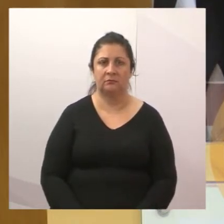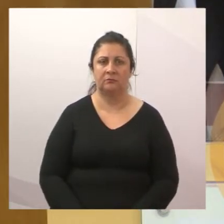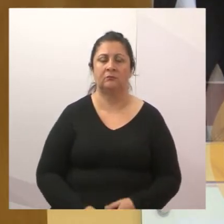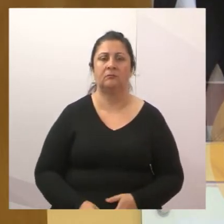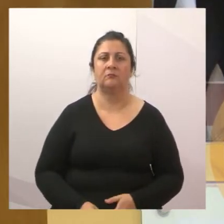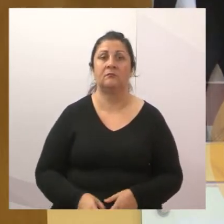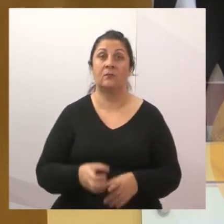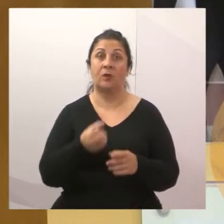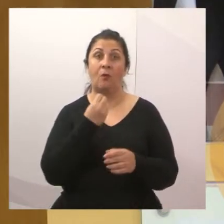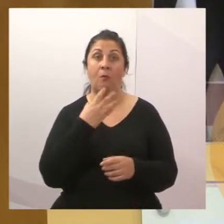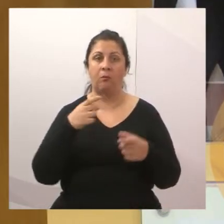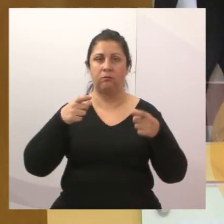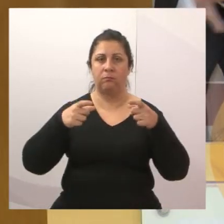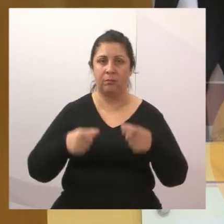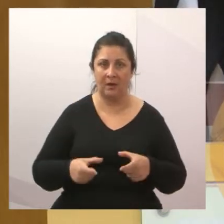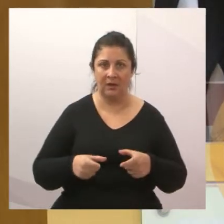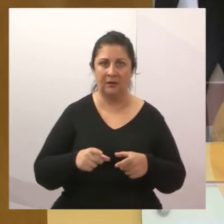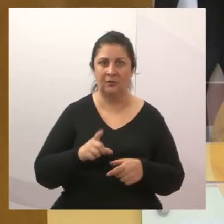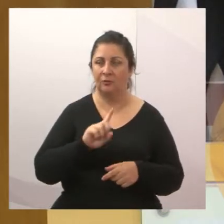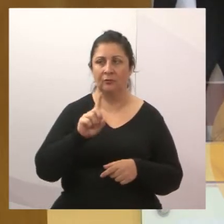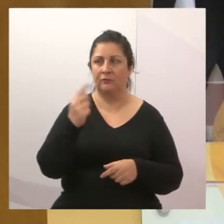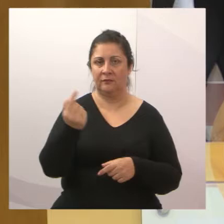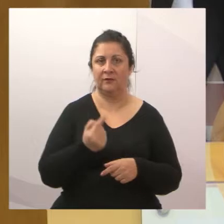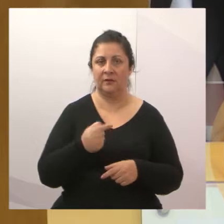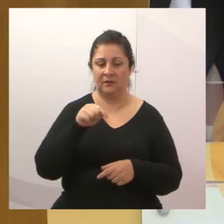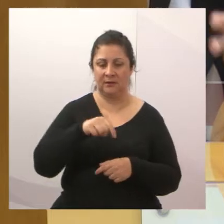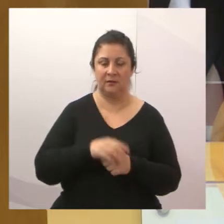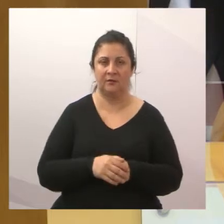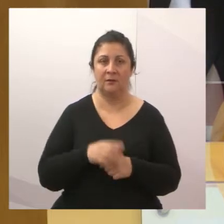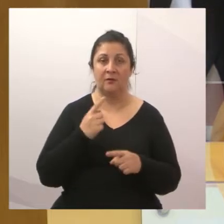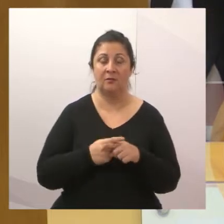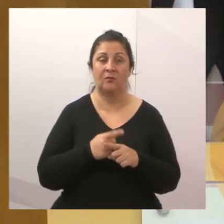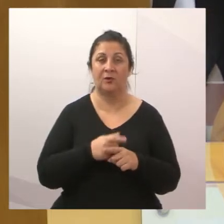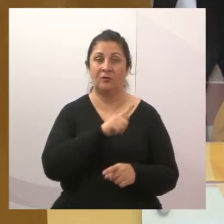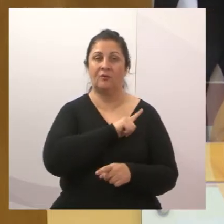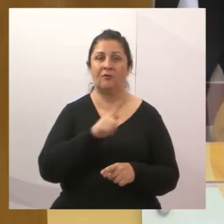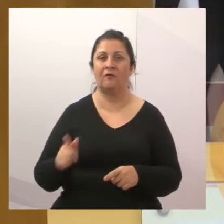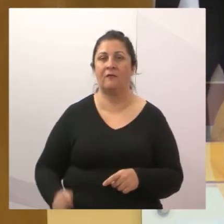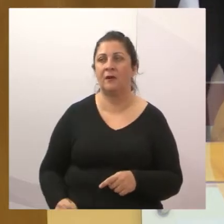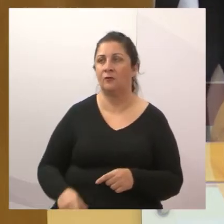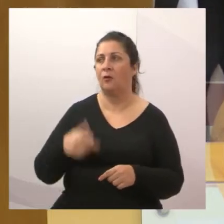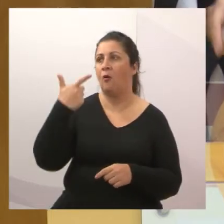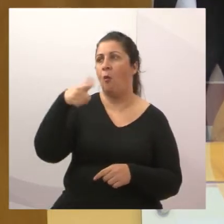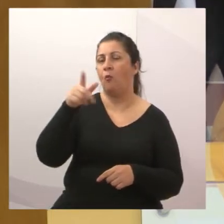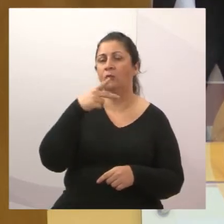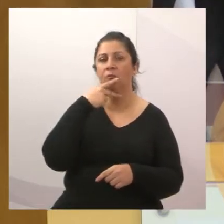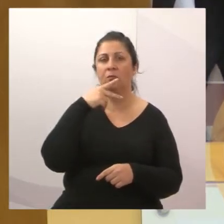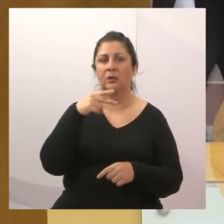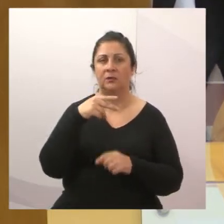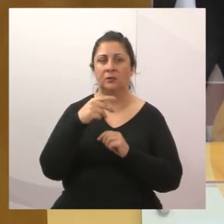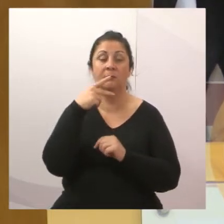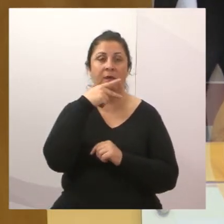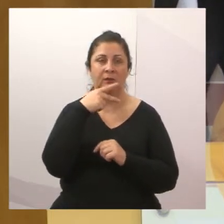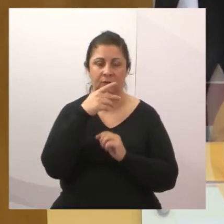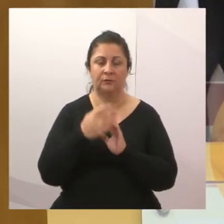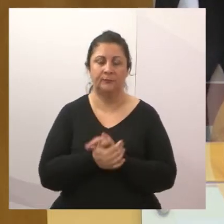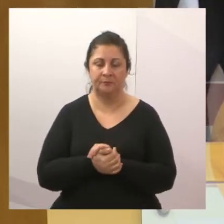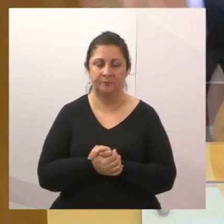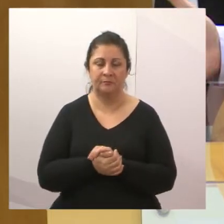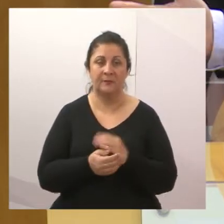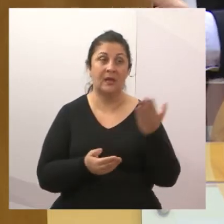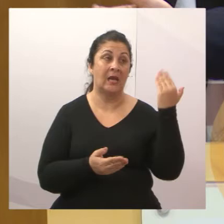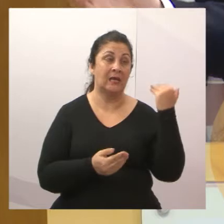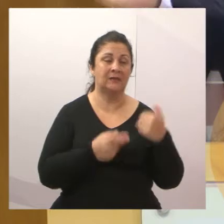o Bom Prato só não vem para Jacareí porque o governador é do PSDB e o governo de Jacareí era